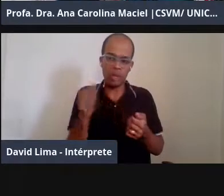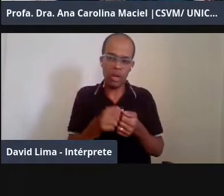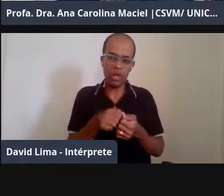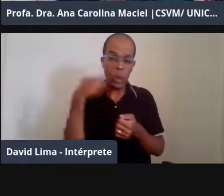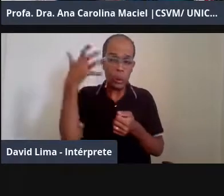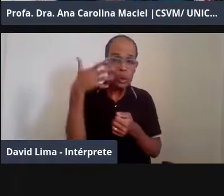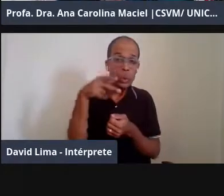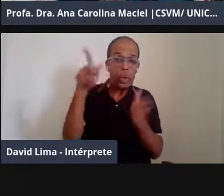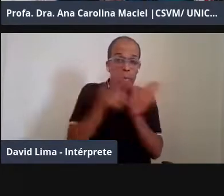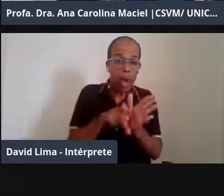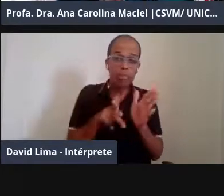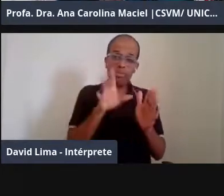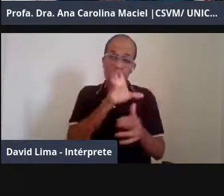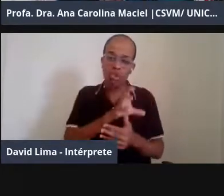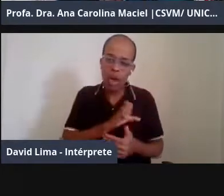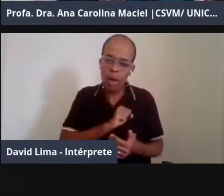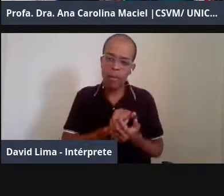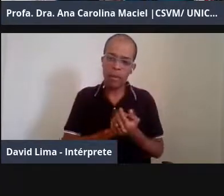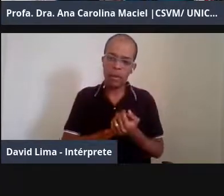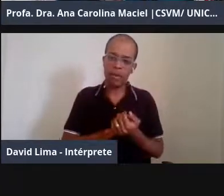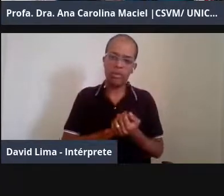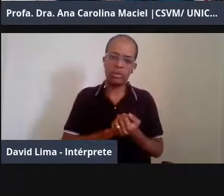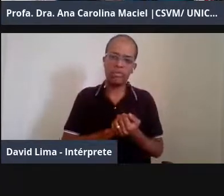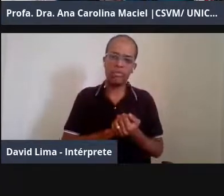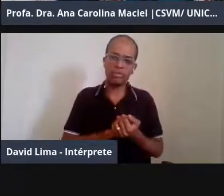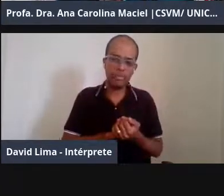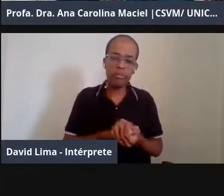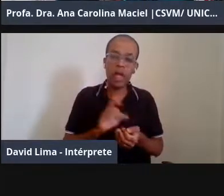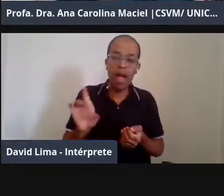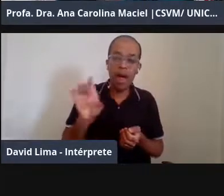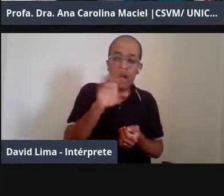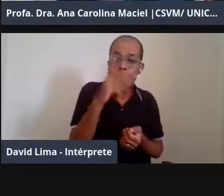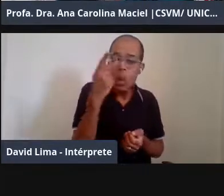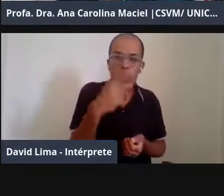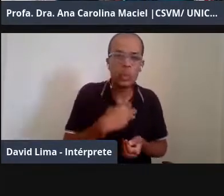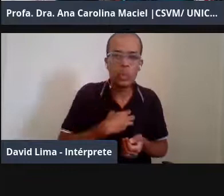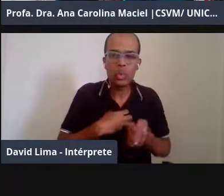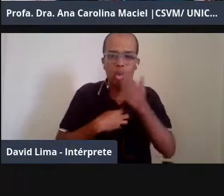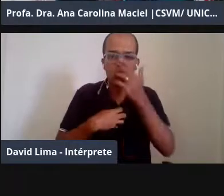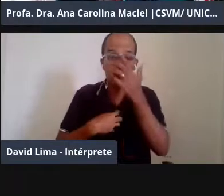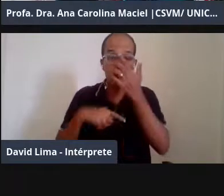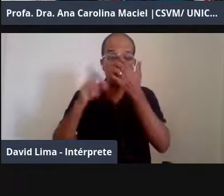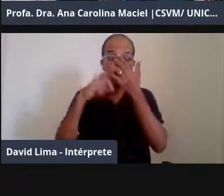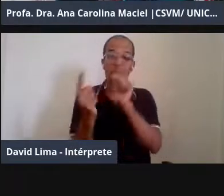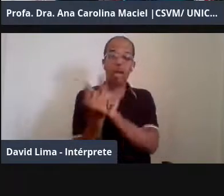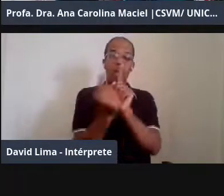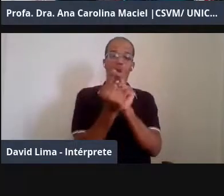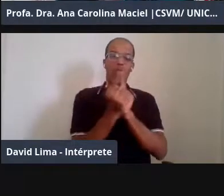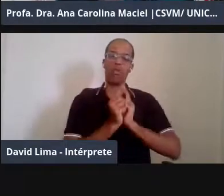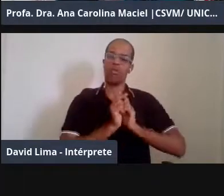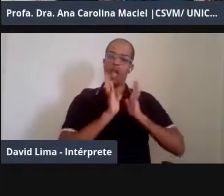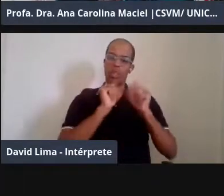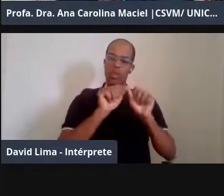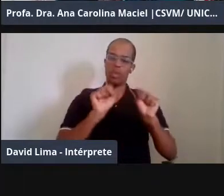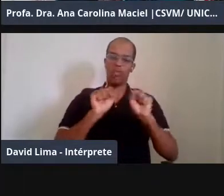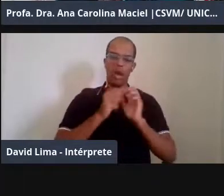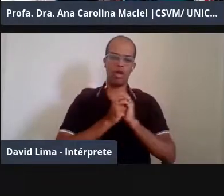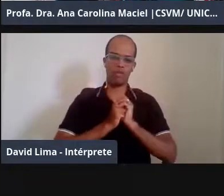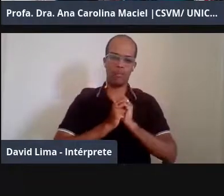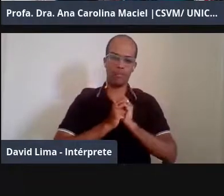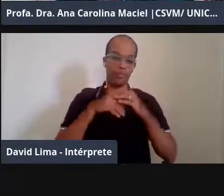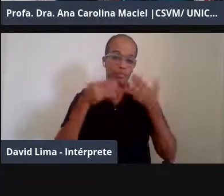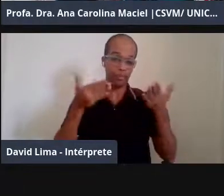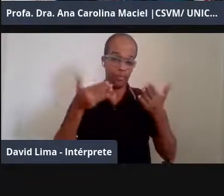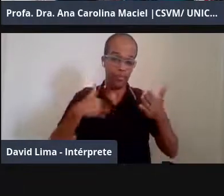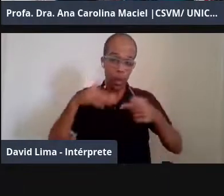mesmo, do respeito e da solidariedade. Cada um, da sua forma, vai atendendo aqueles que podem. Olha, lá no meu estado